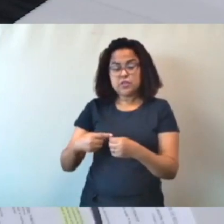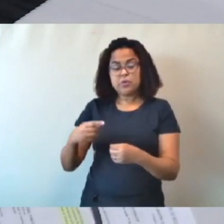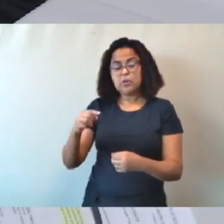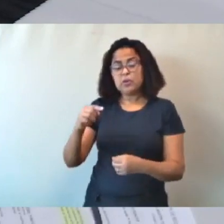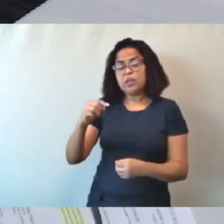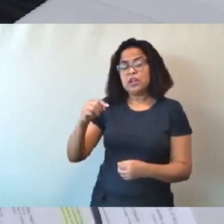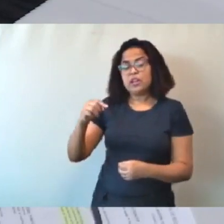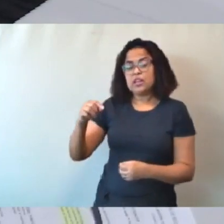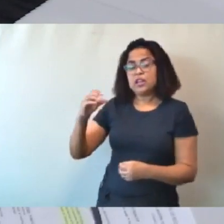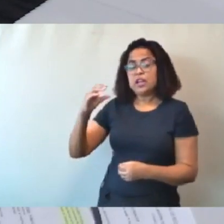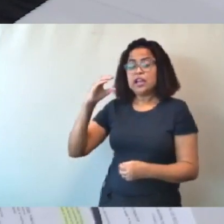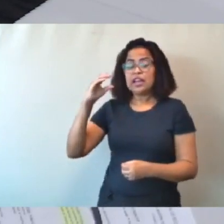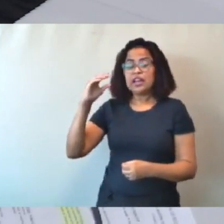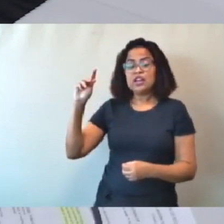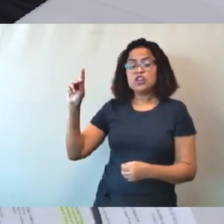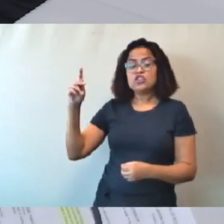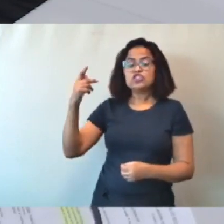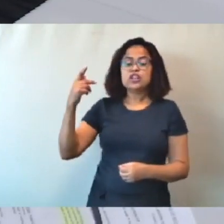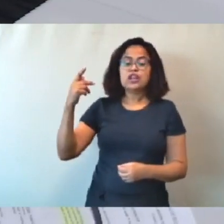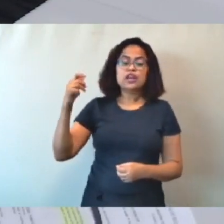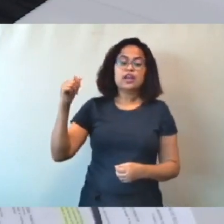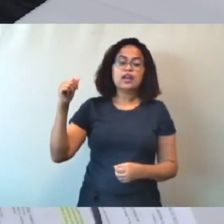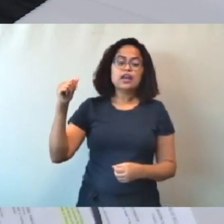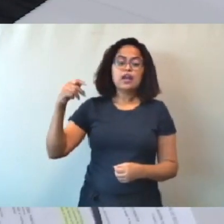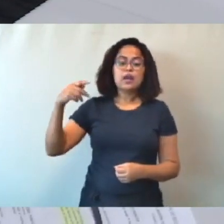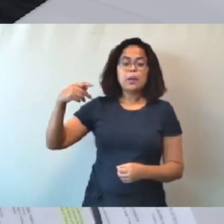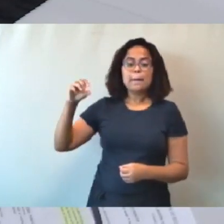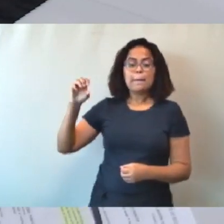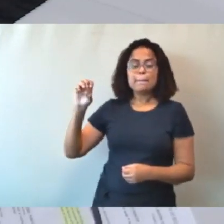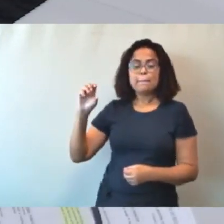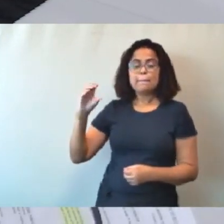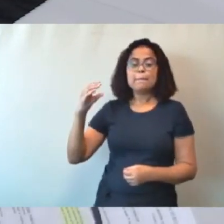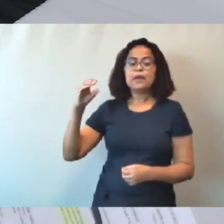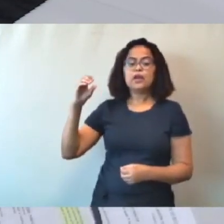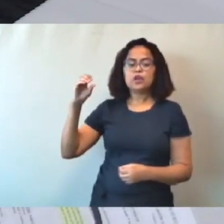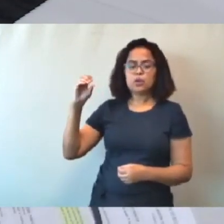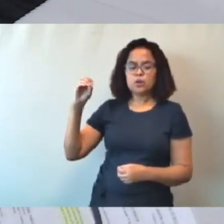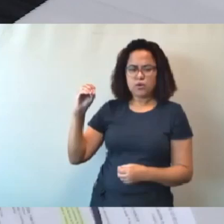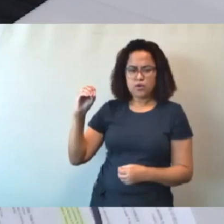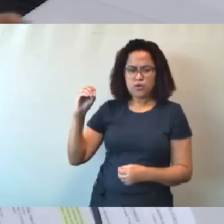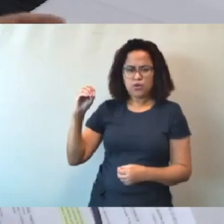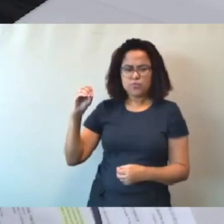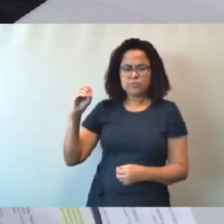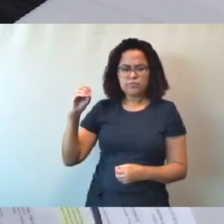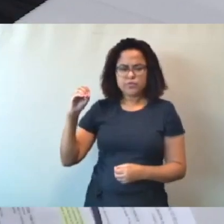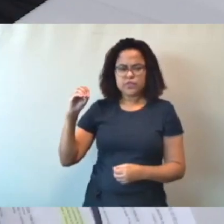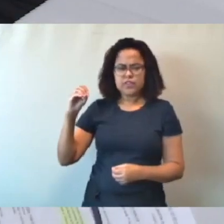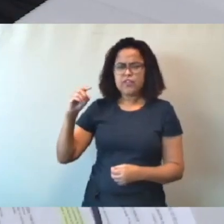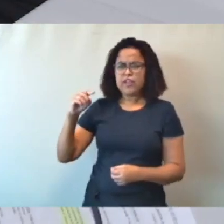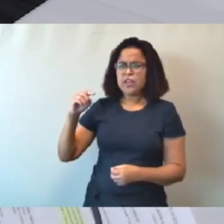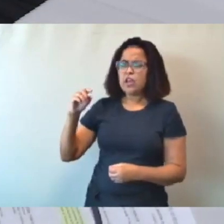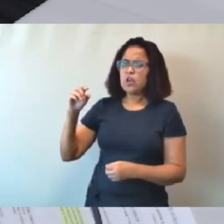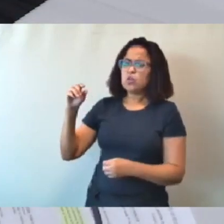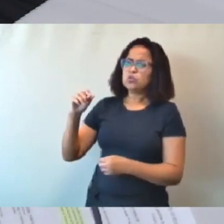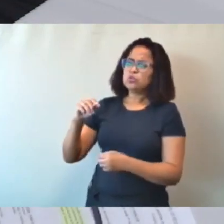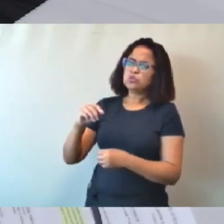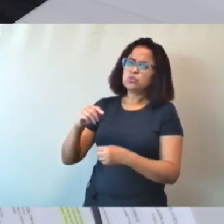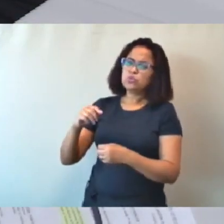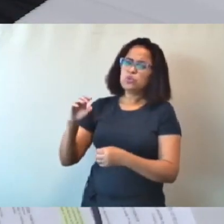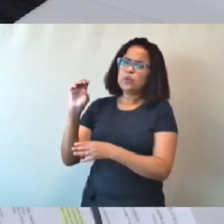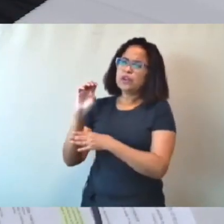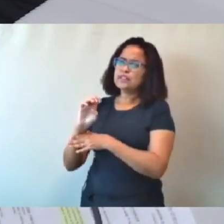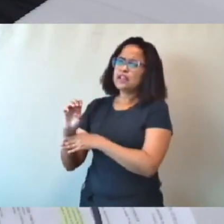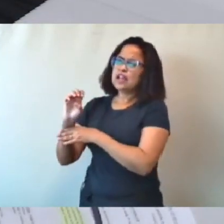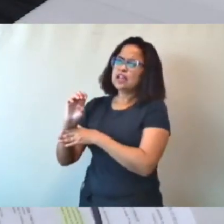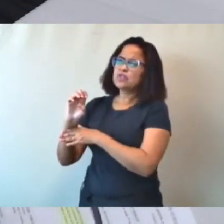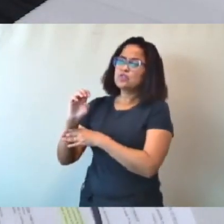Chapecó fica em Santa Catarina ou Porto Alegre, né? Santa Catarina, né? Então, o prefeito está fazendo um tipo assim